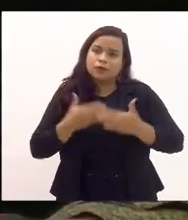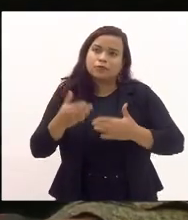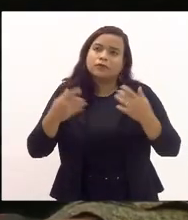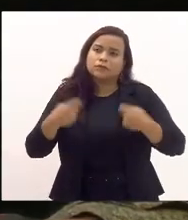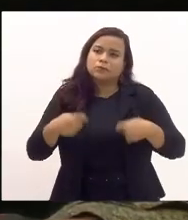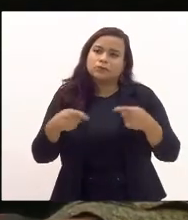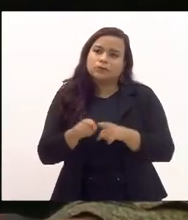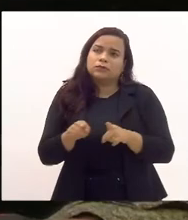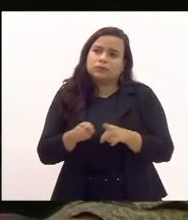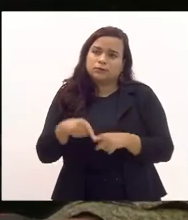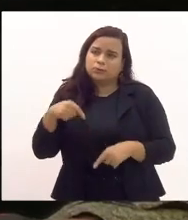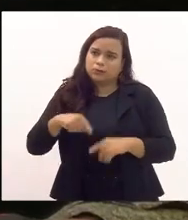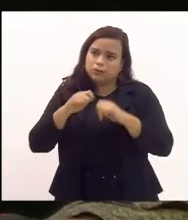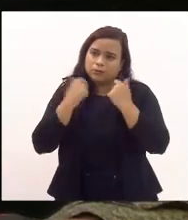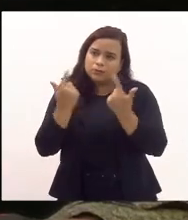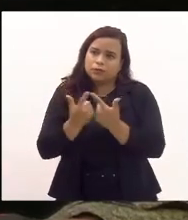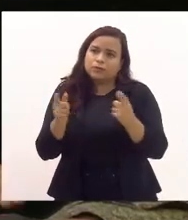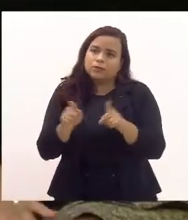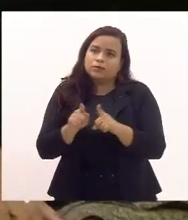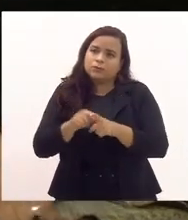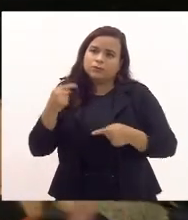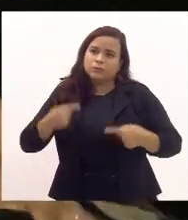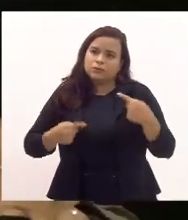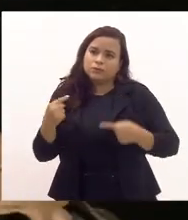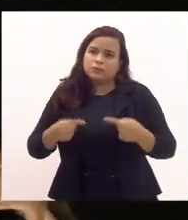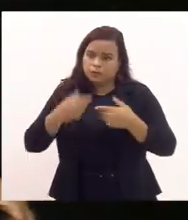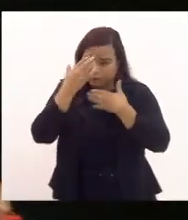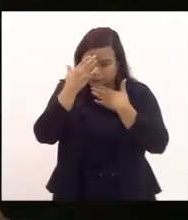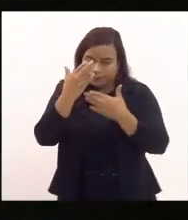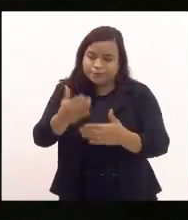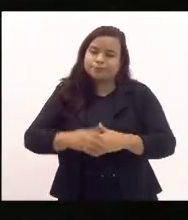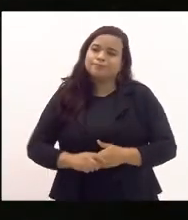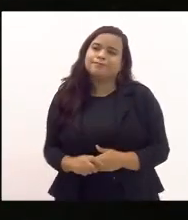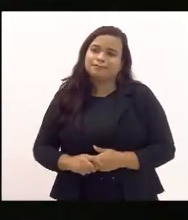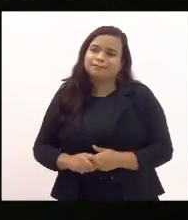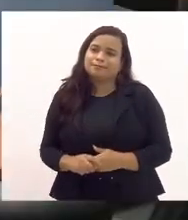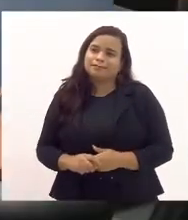azul também nessa casa nesse debate obrigada